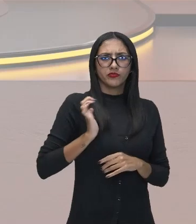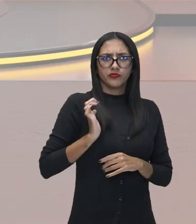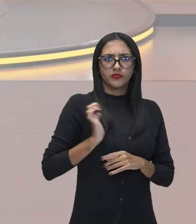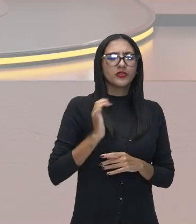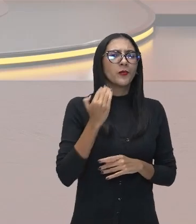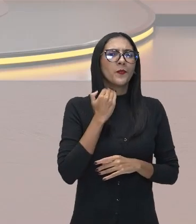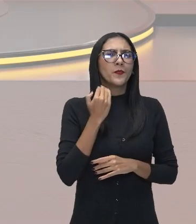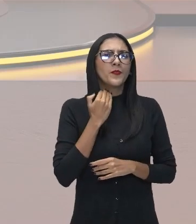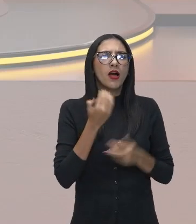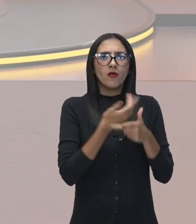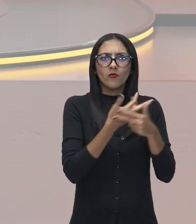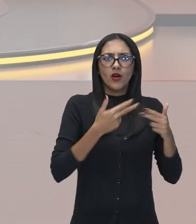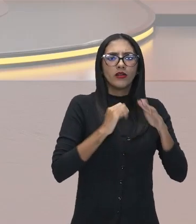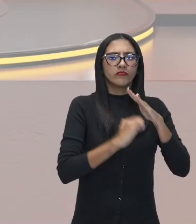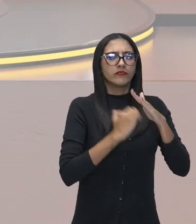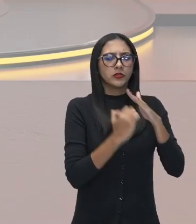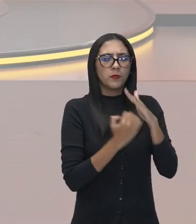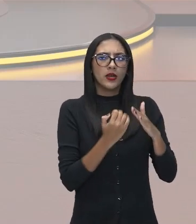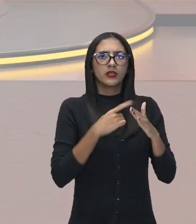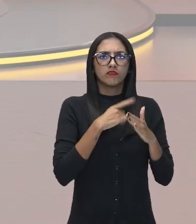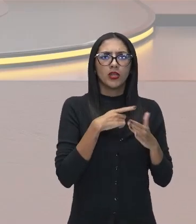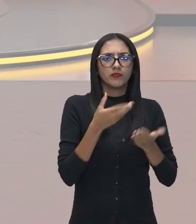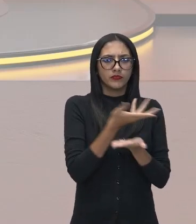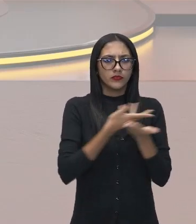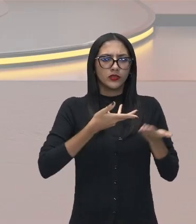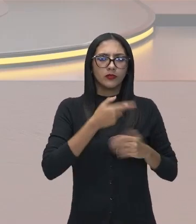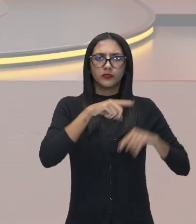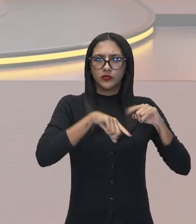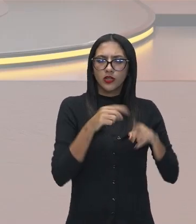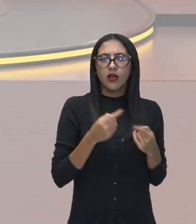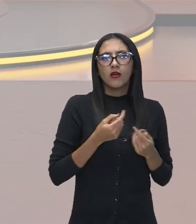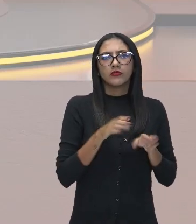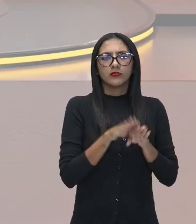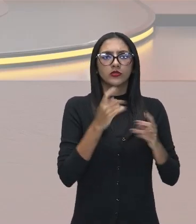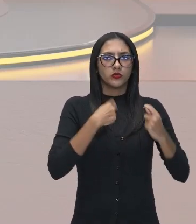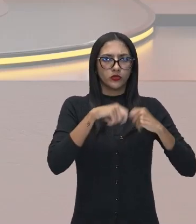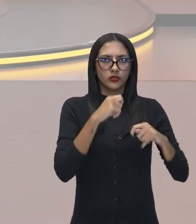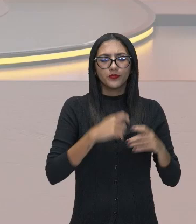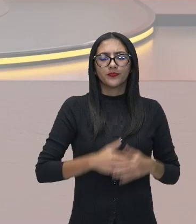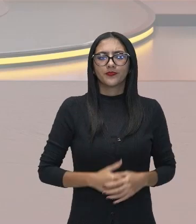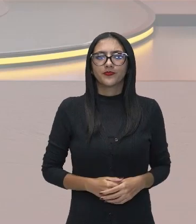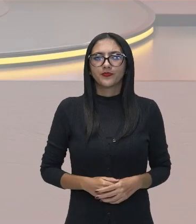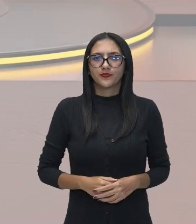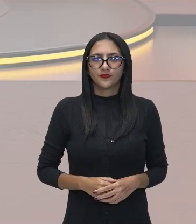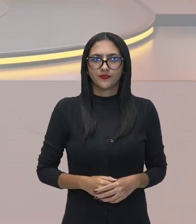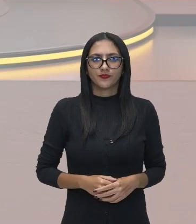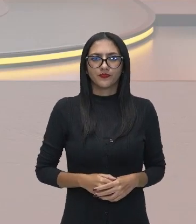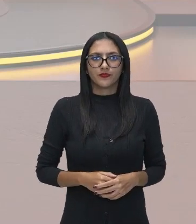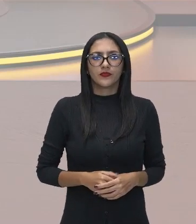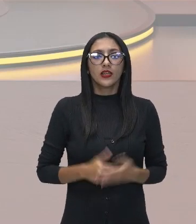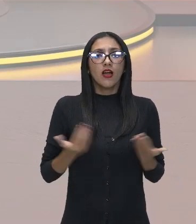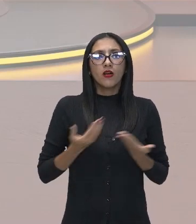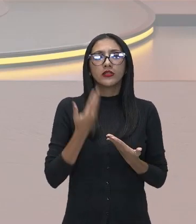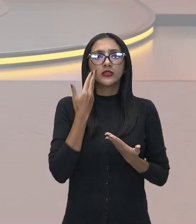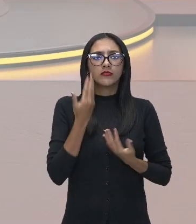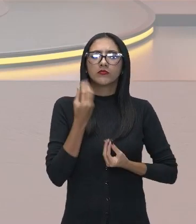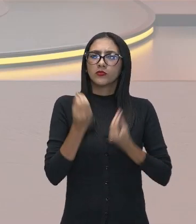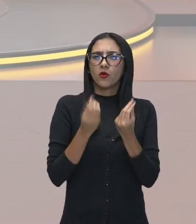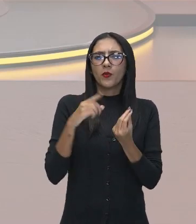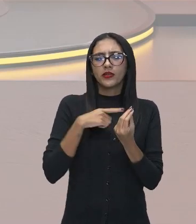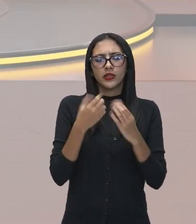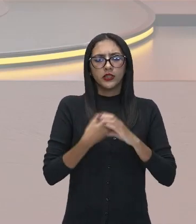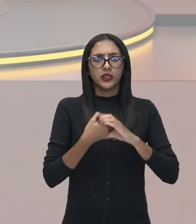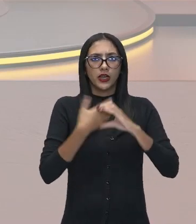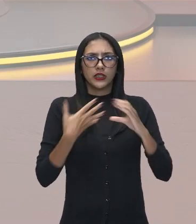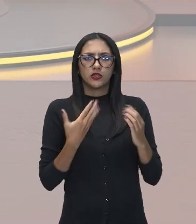aí ligadas à circulação de capital, né? Então nós vamos falar sobre a hierarquia desses aspectos